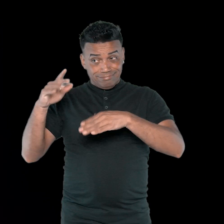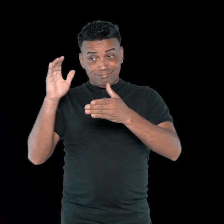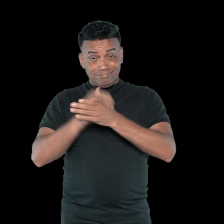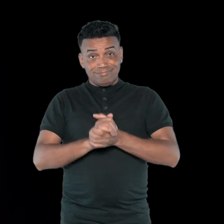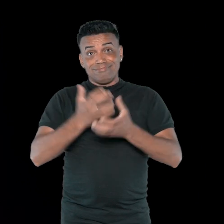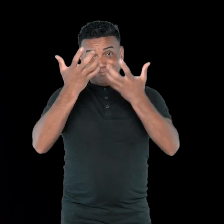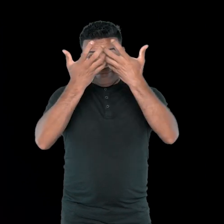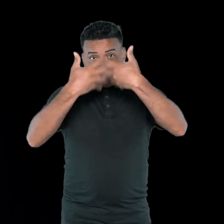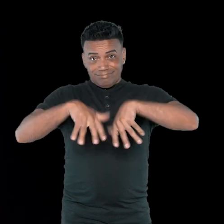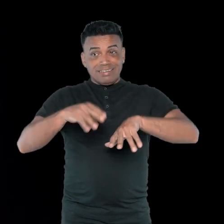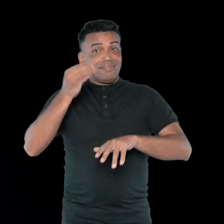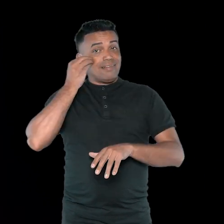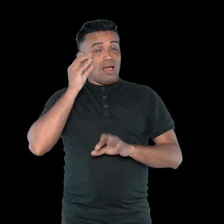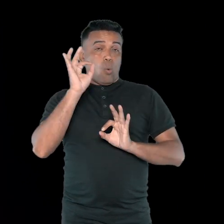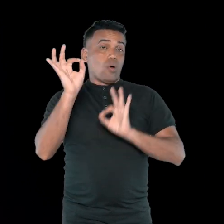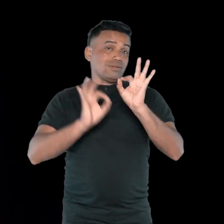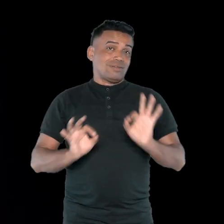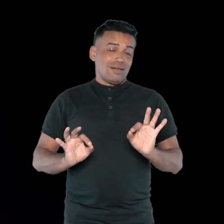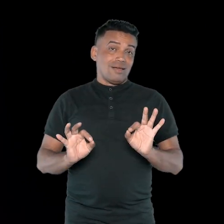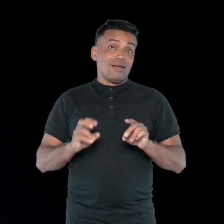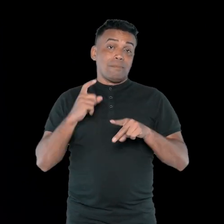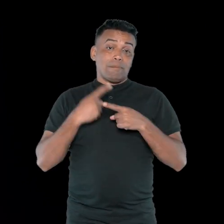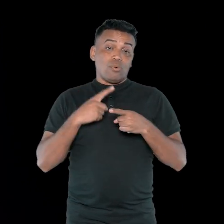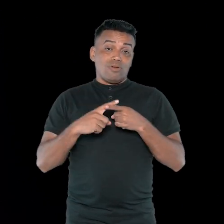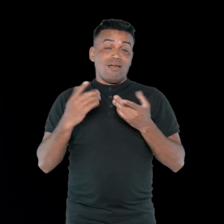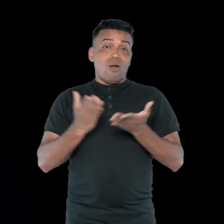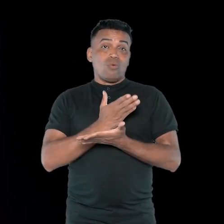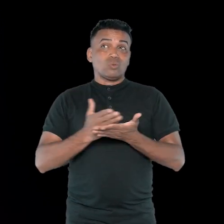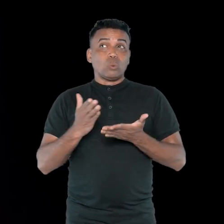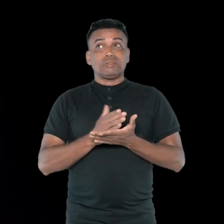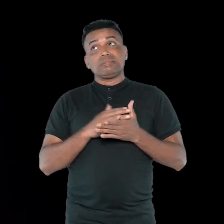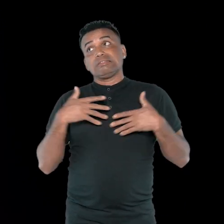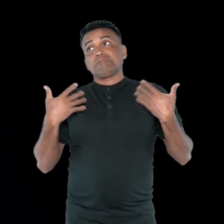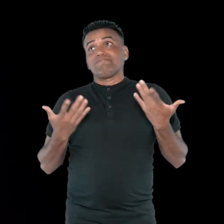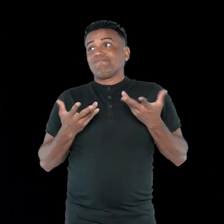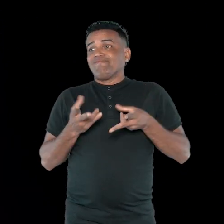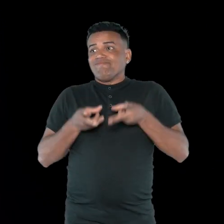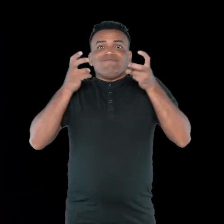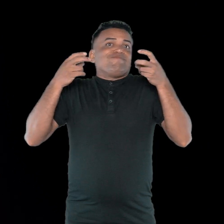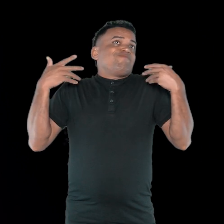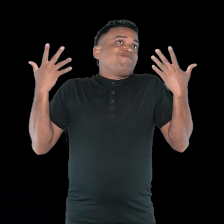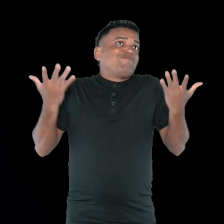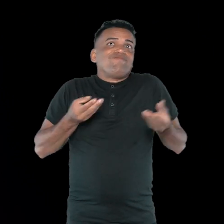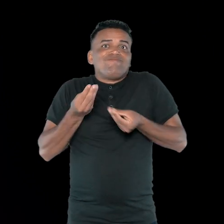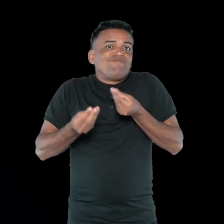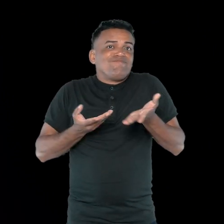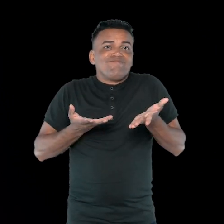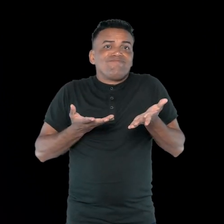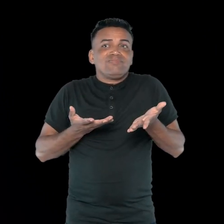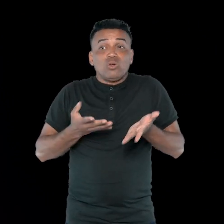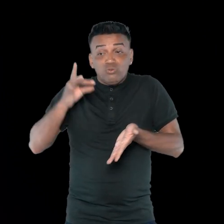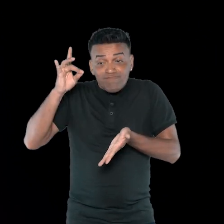né? tentar organizar alguma coisa, porque é isso, algumas coisas nos escapam também, né? Não tem como, de fato, alguém